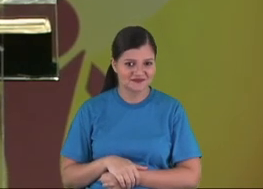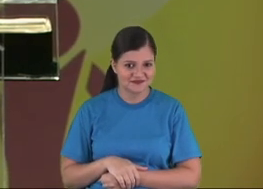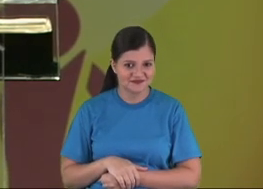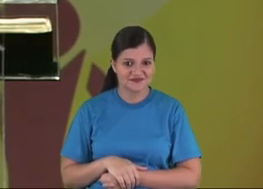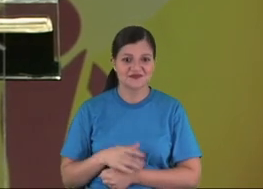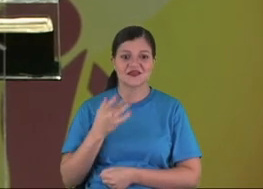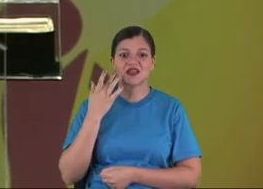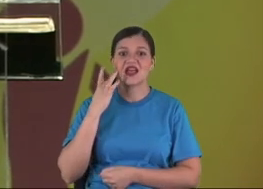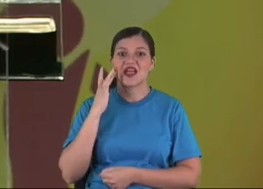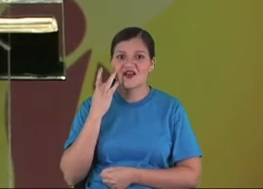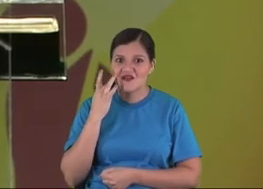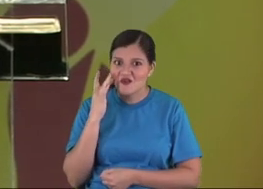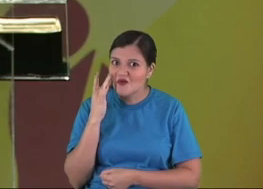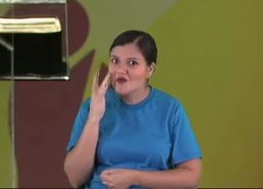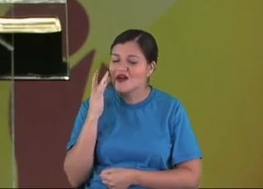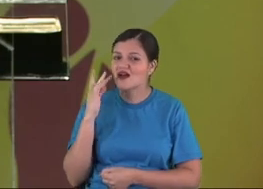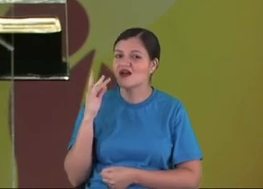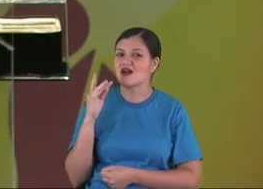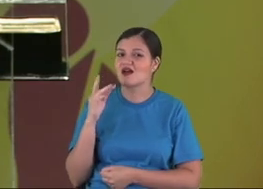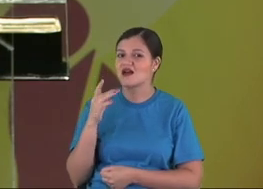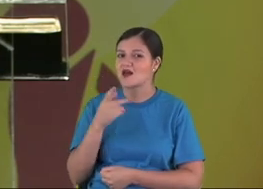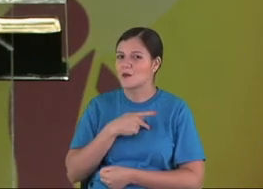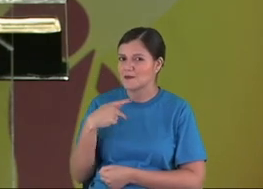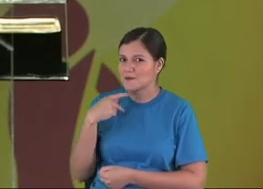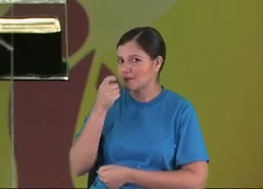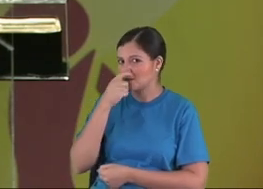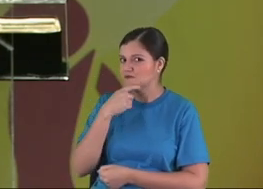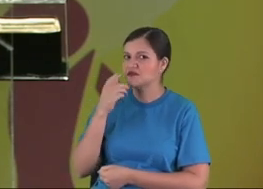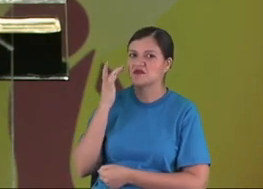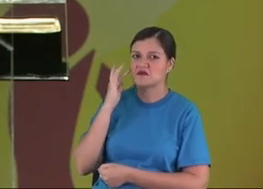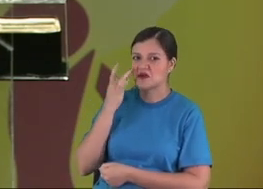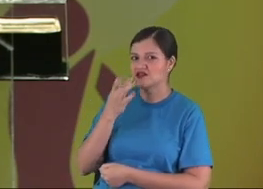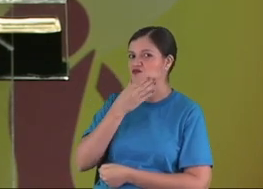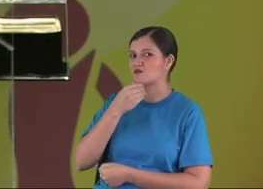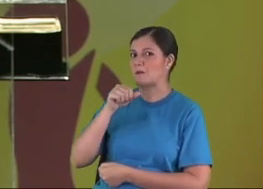Eu acho que você era muito obediente.